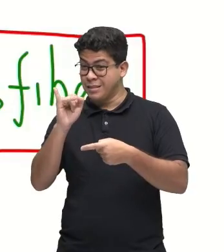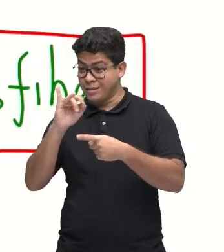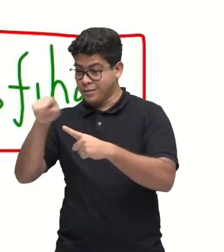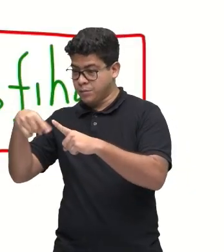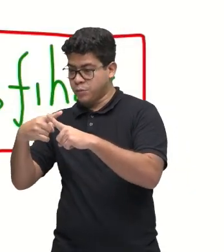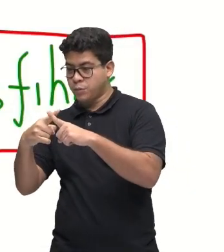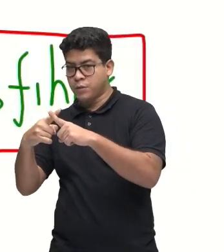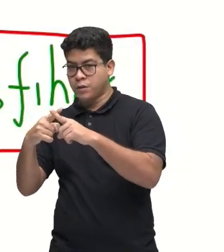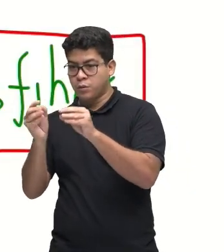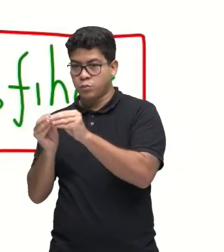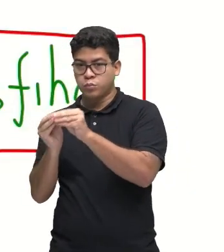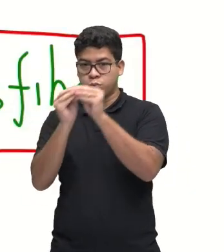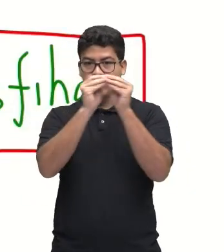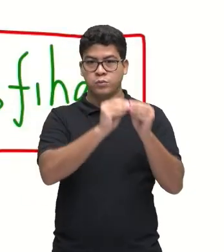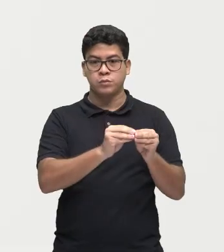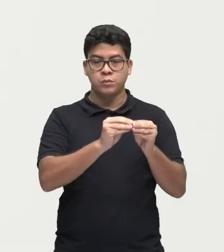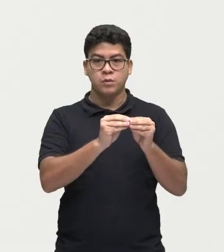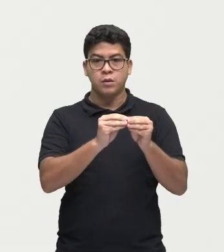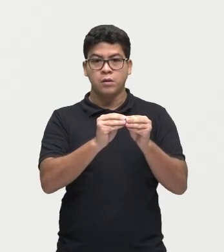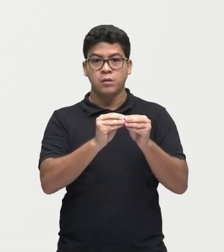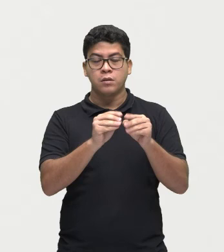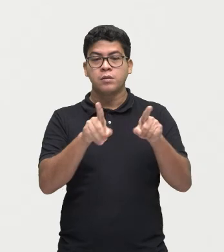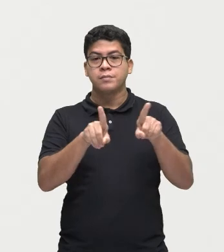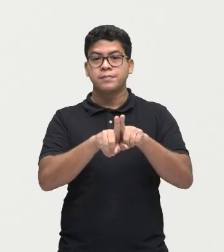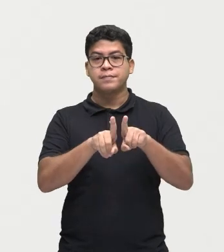multiplicando, então ficou